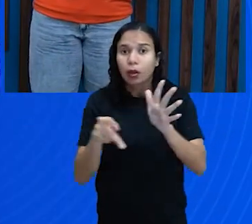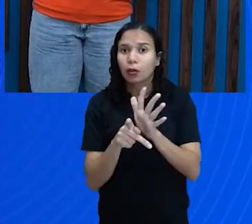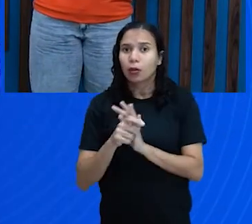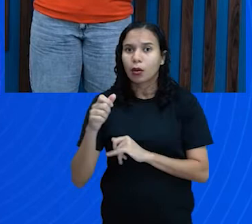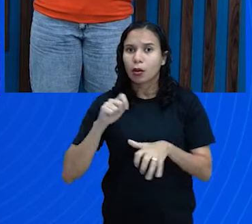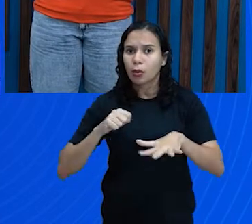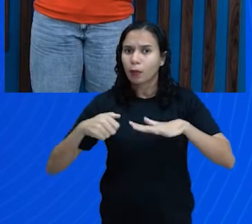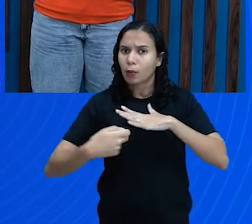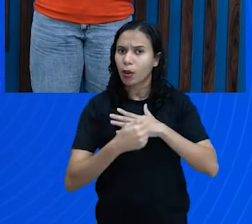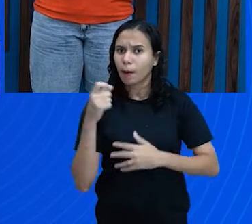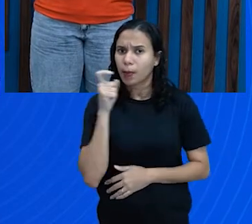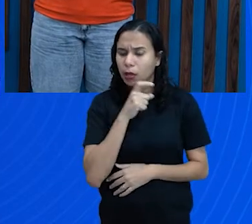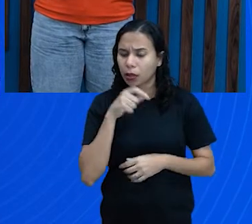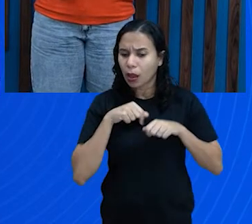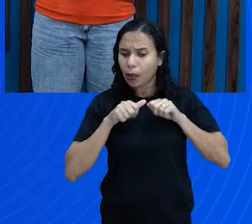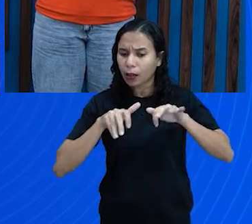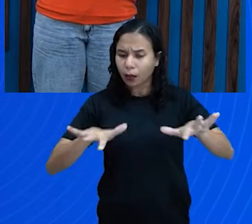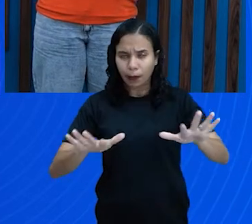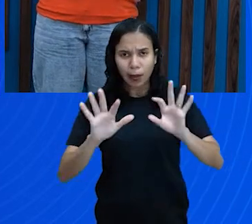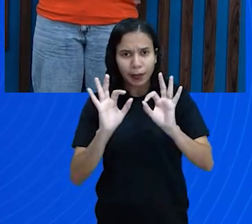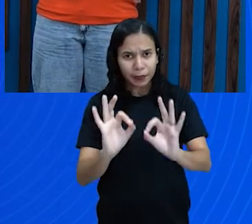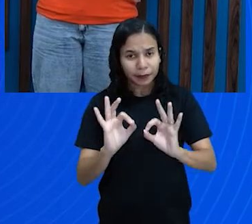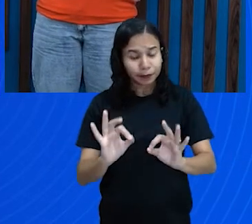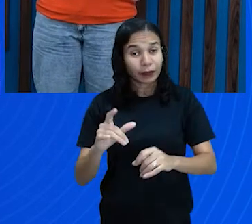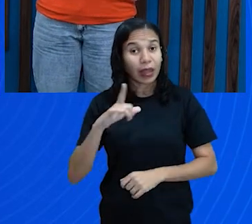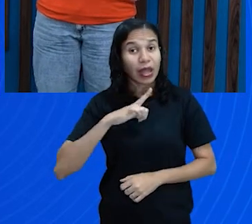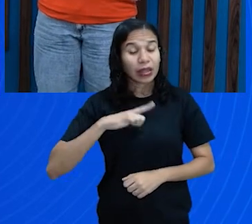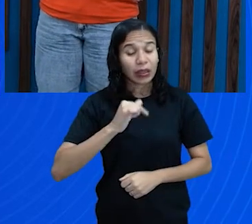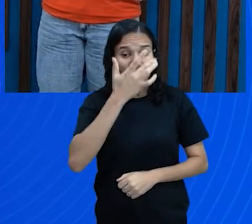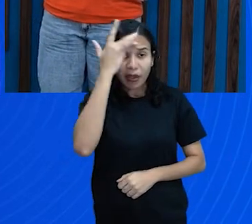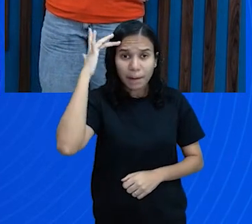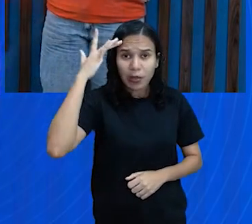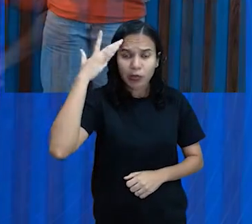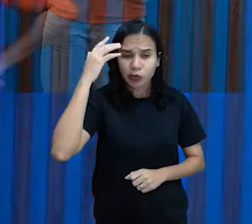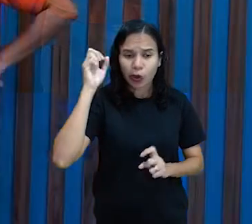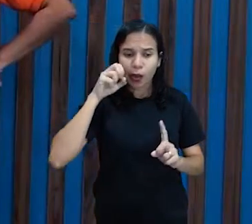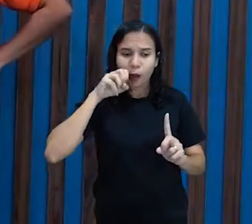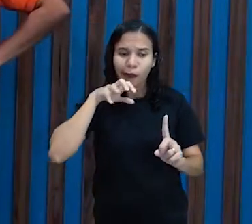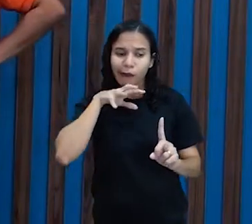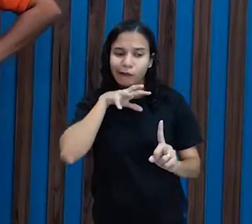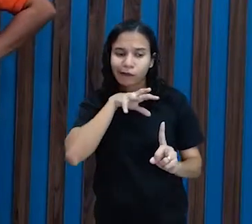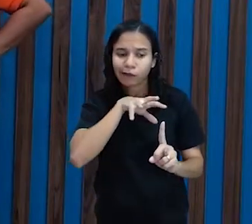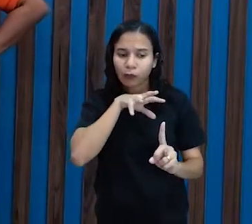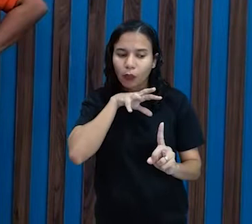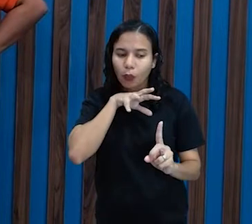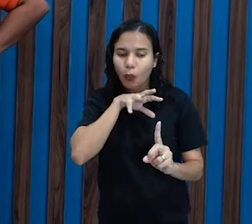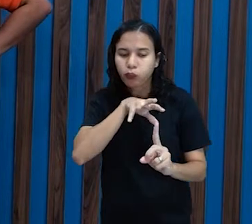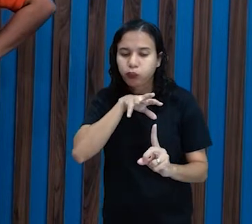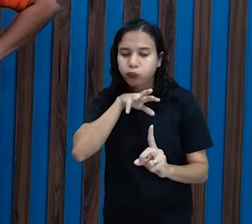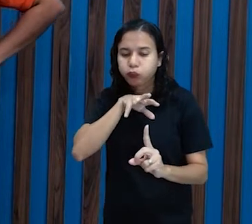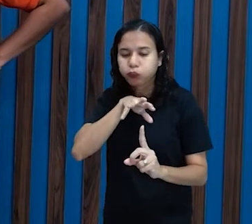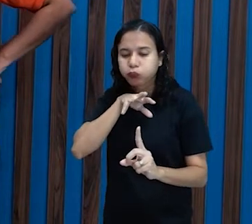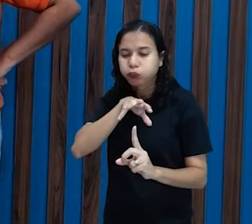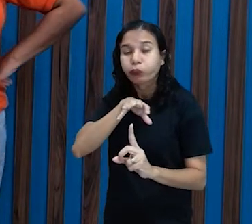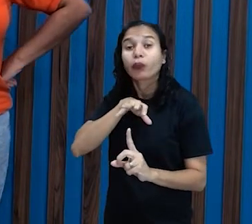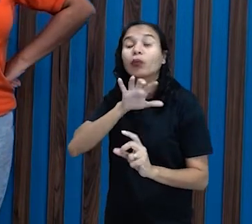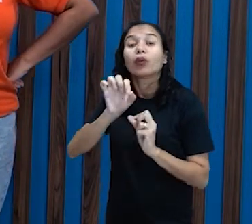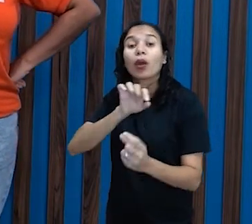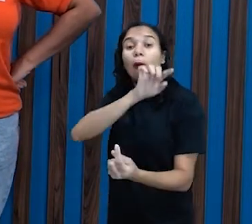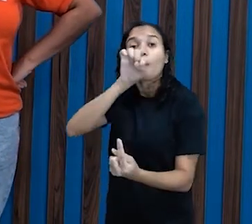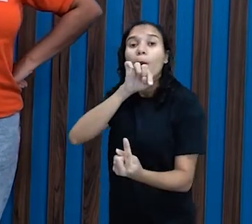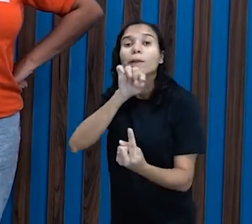falsas nessas duas pandemias. Houve uma manipulação da opinião pública com a finalidade